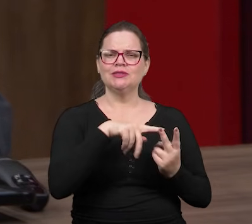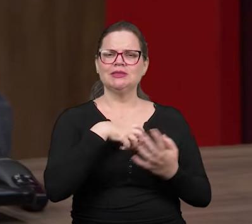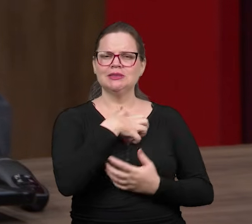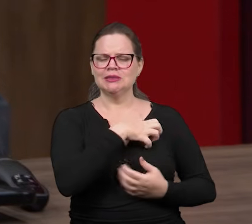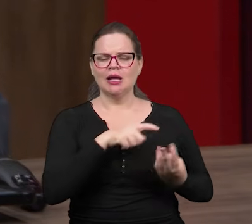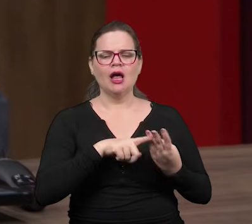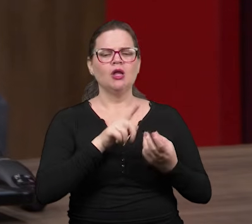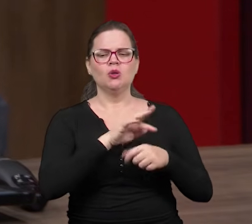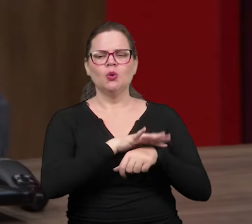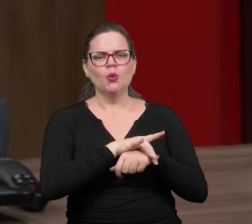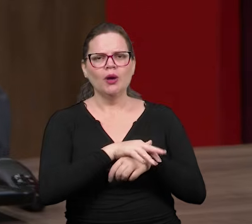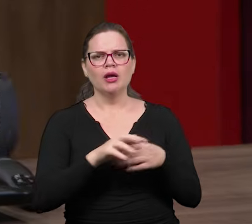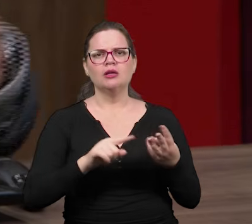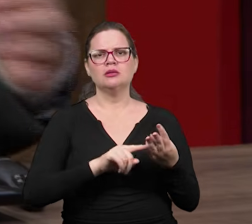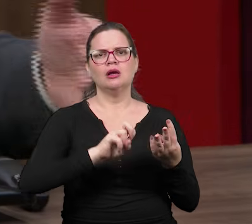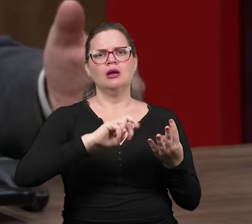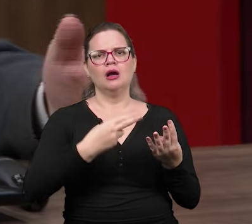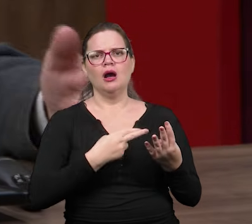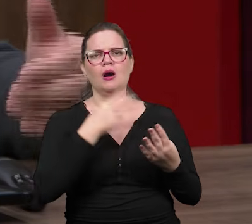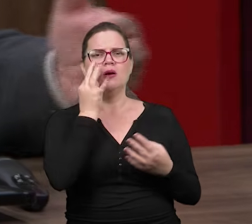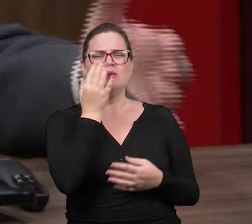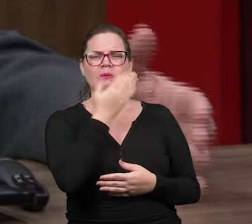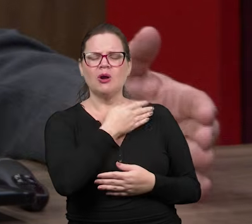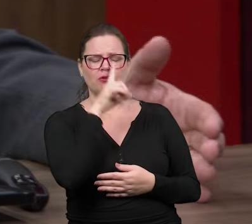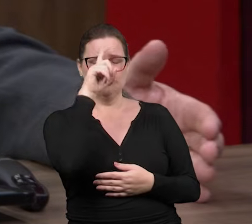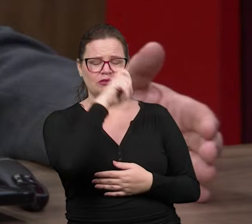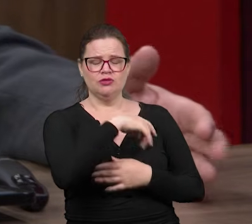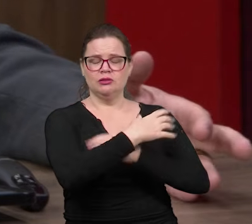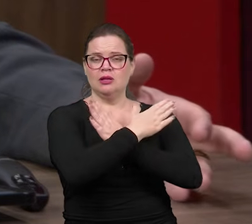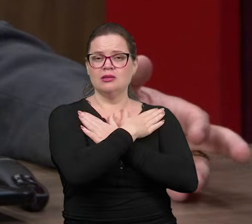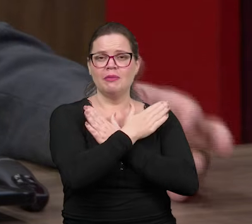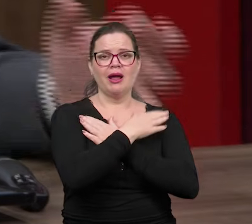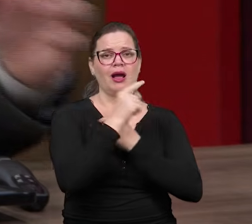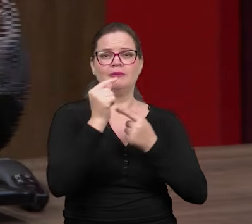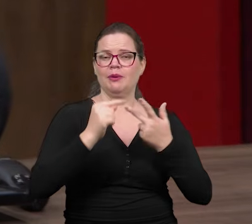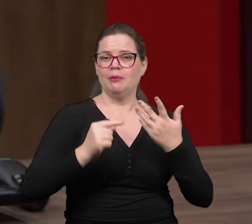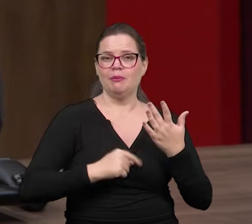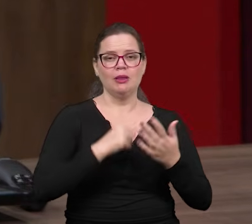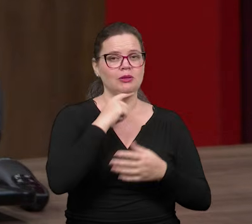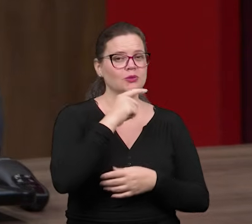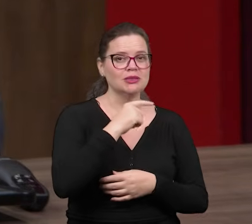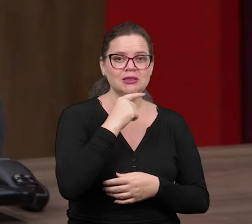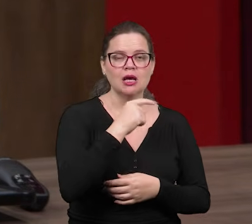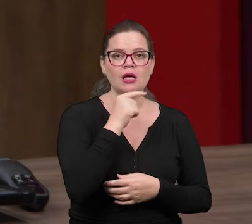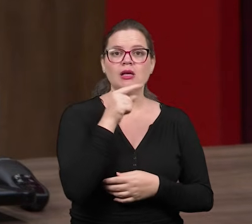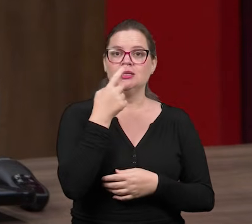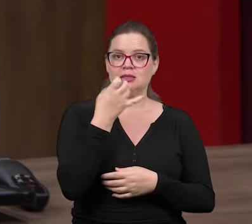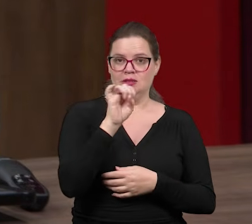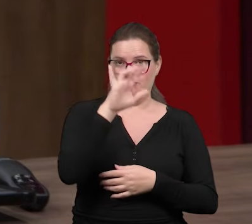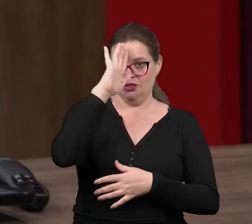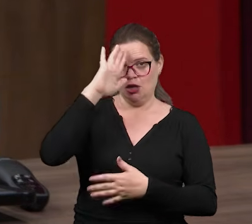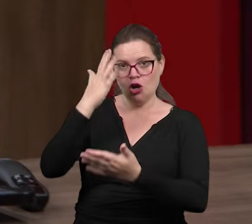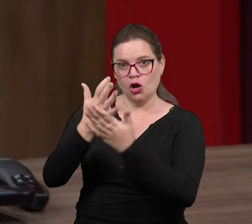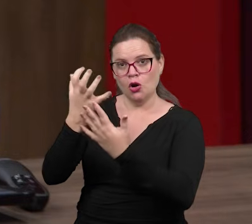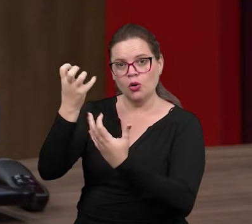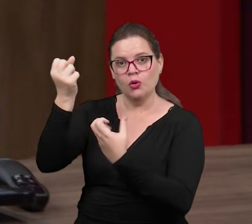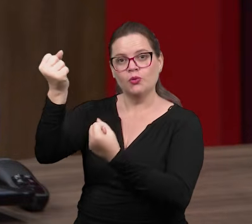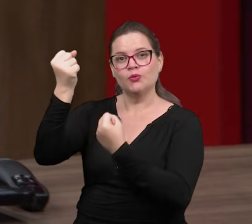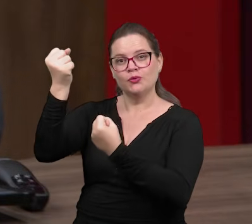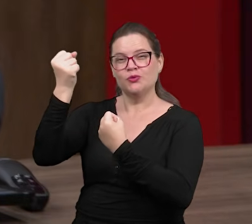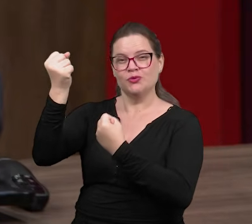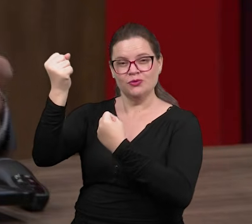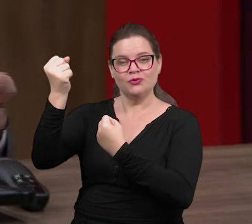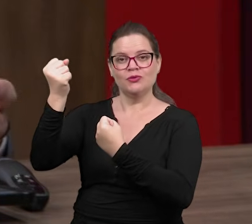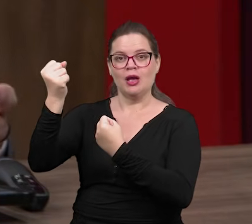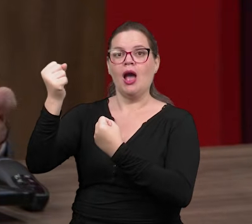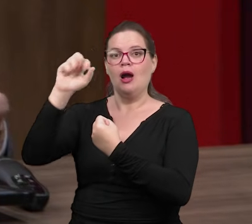estar passando, ou um momento de uma prova, de uma porta que se fechou, e aí você deposita a sua confiança no Senhor, e aí o